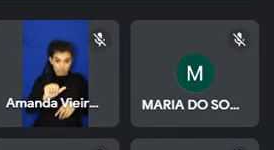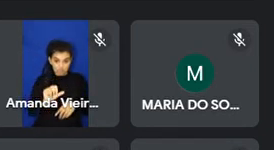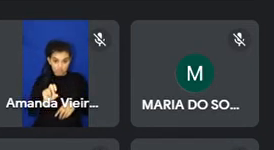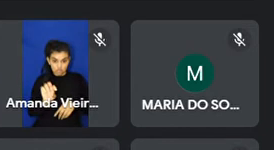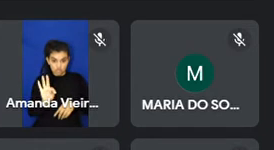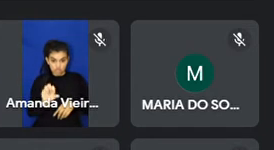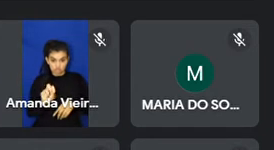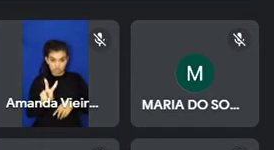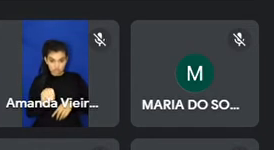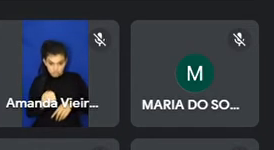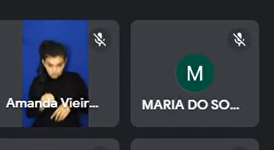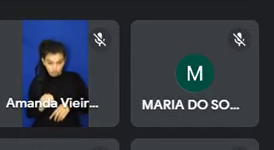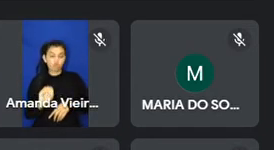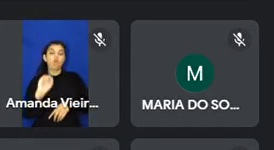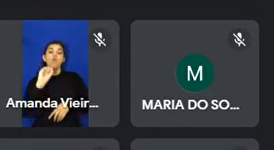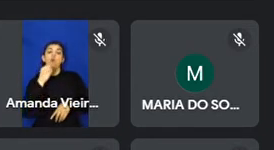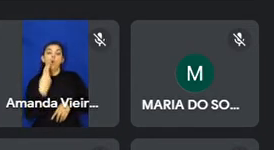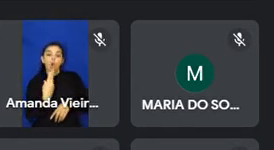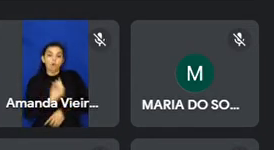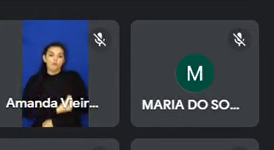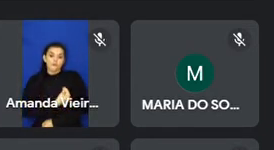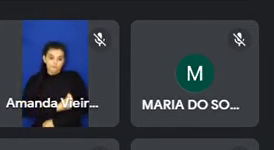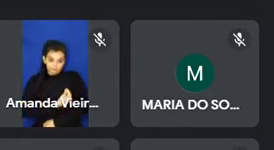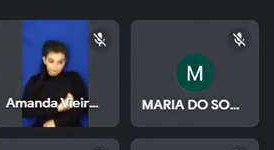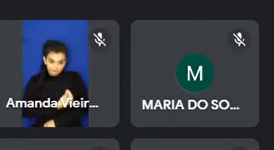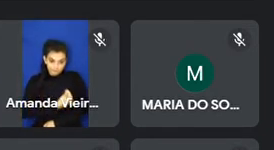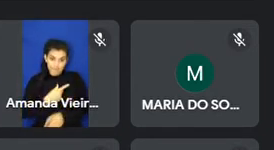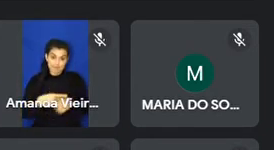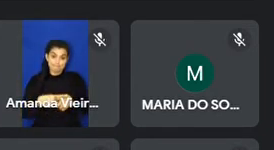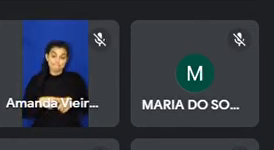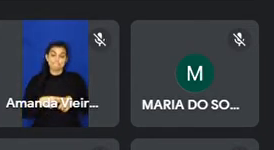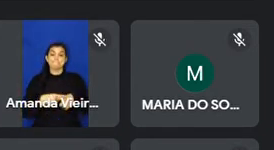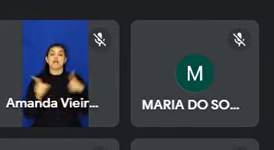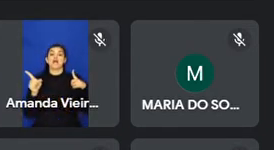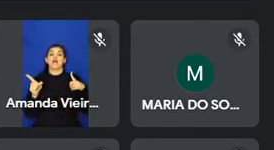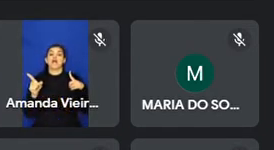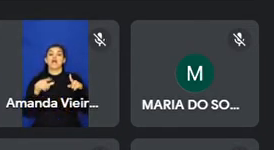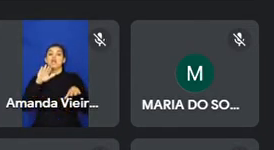Ou ele está vivo, mas atenuado, ok?